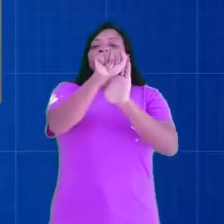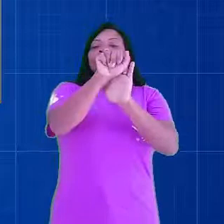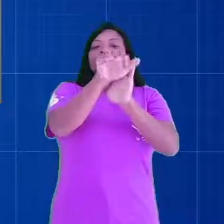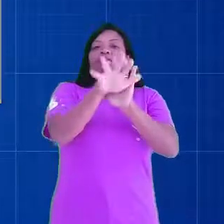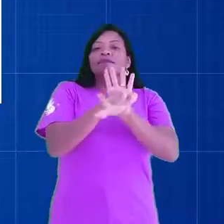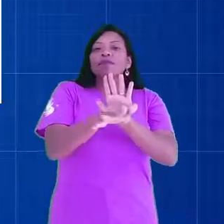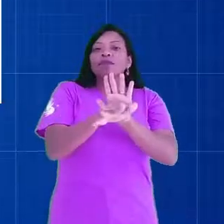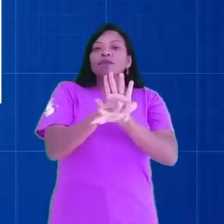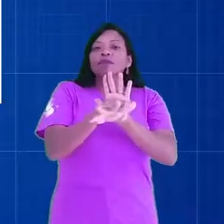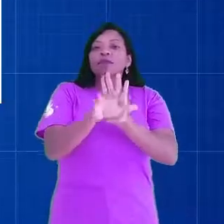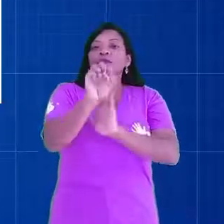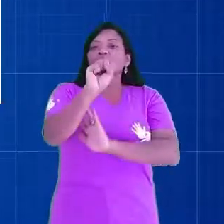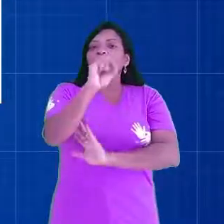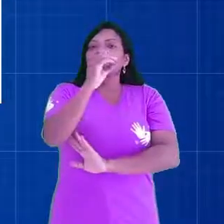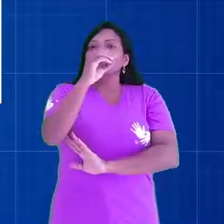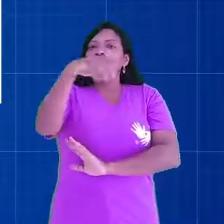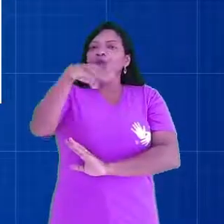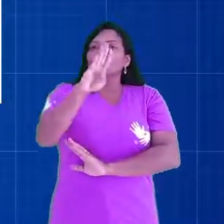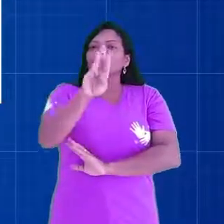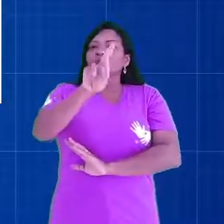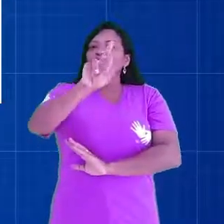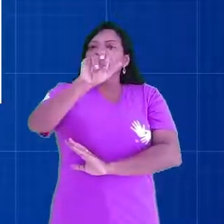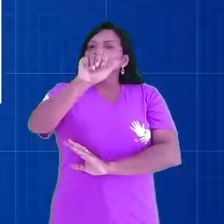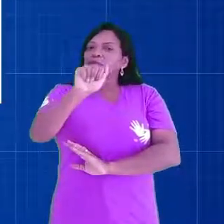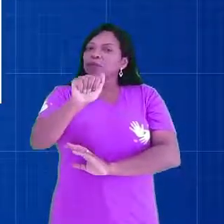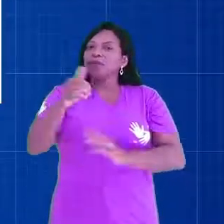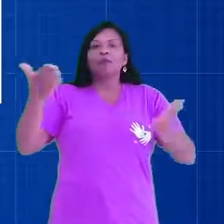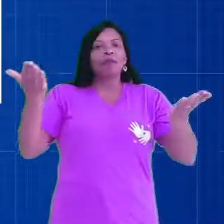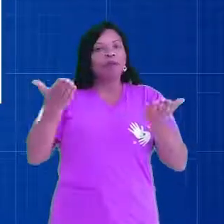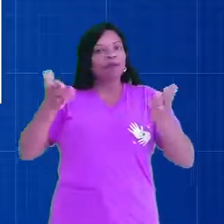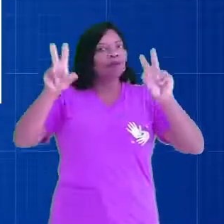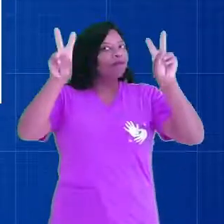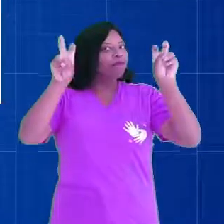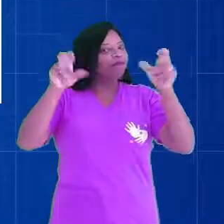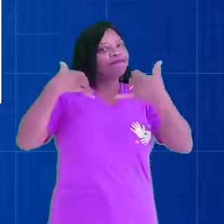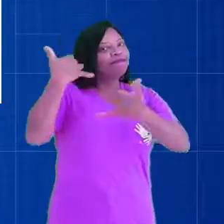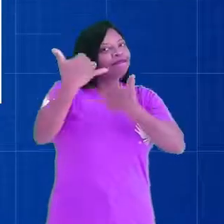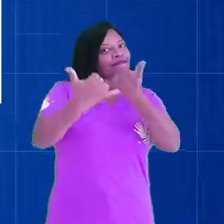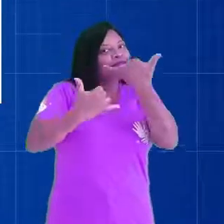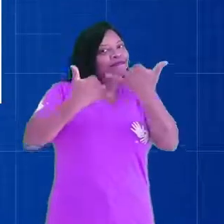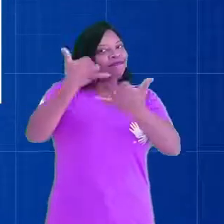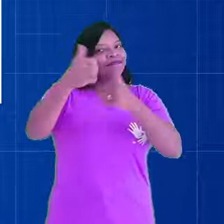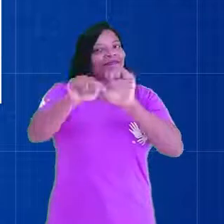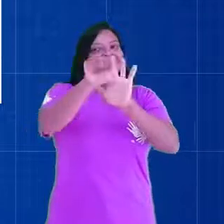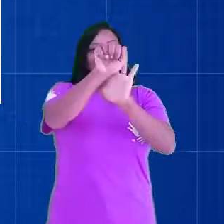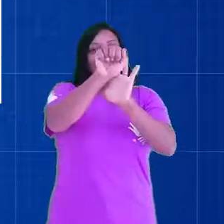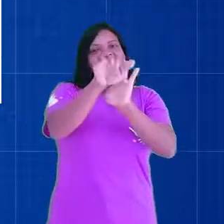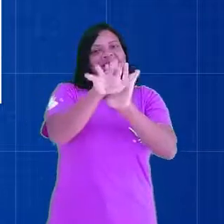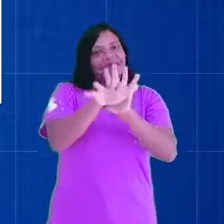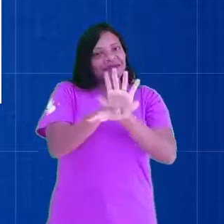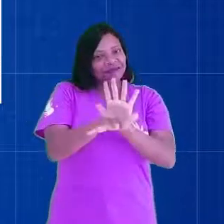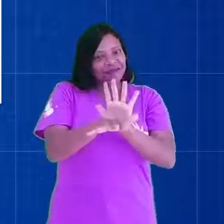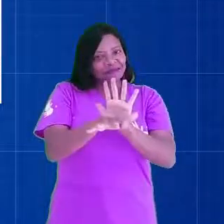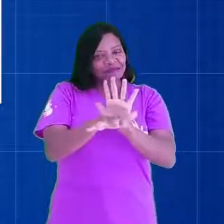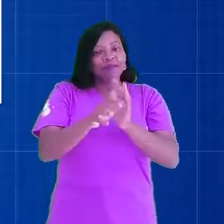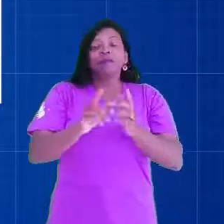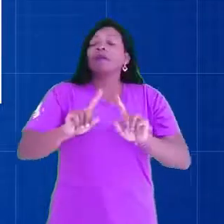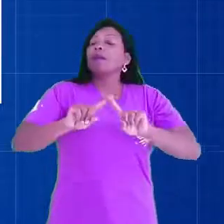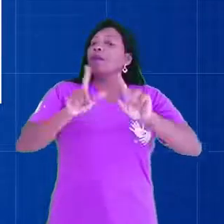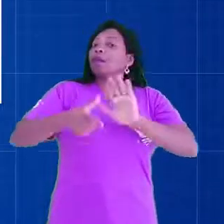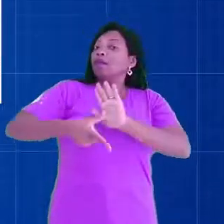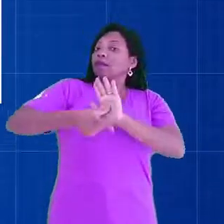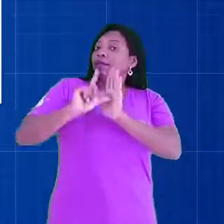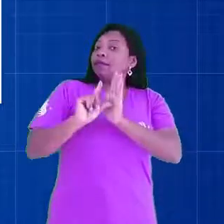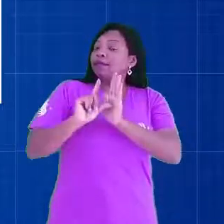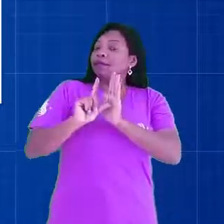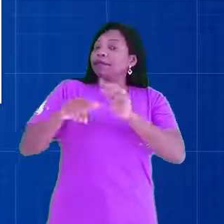nosso tema de hoje é Brincando com as Sombras. Antes de mais nada, nós vamos parar para pensar um